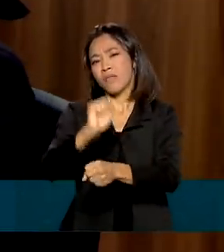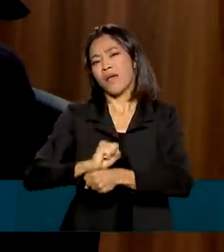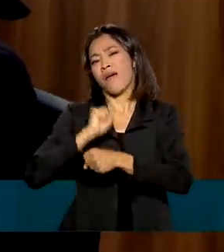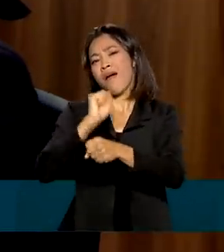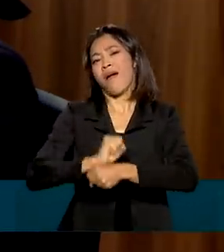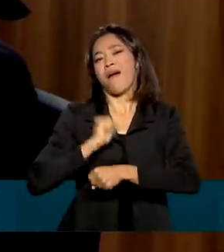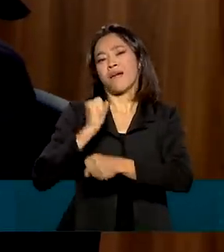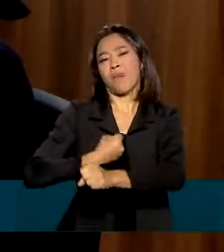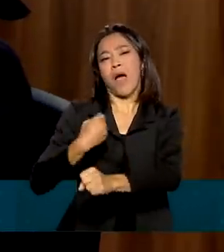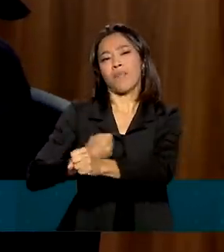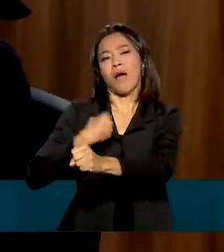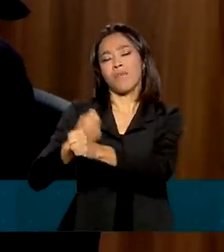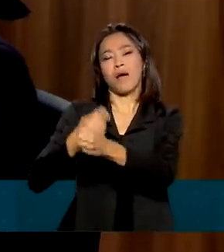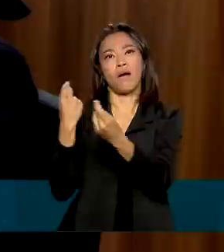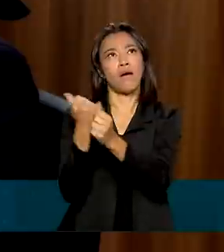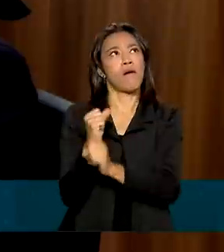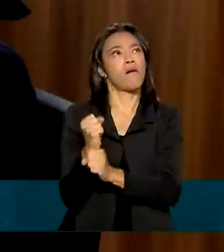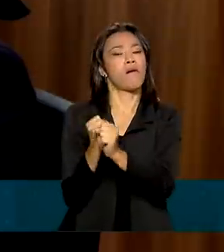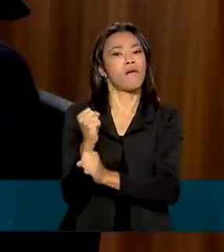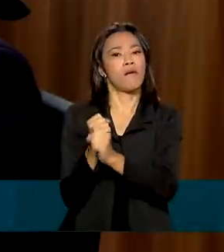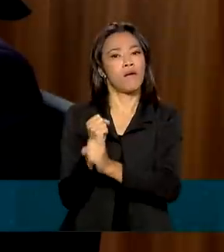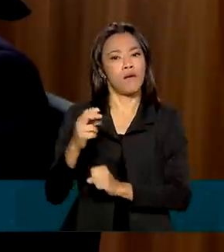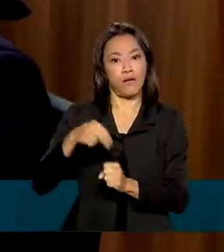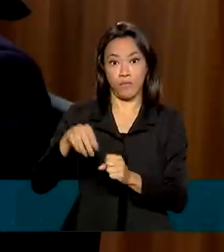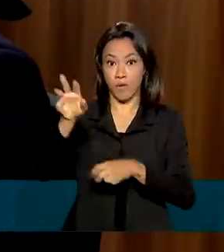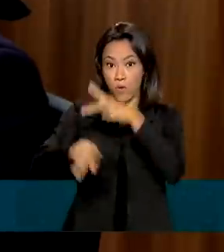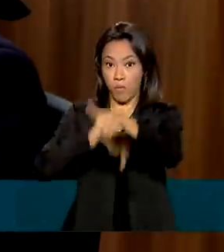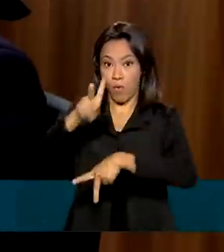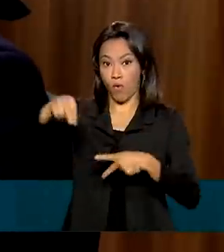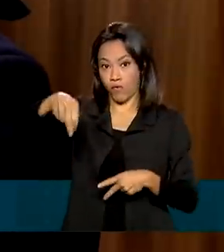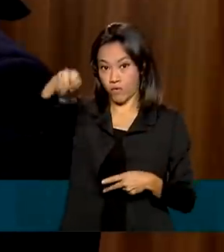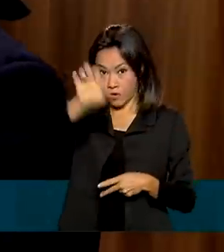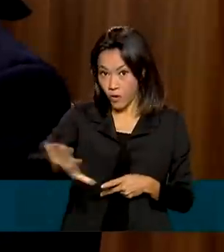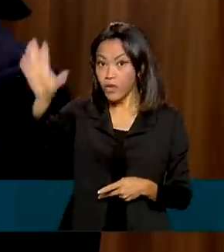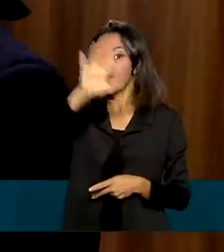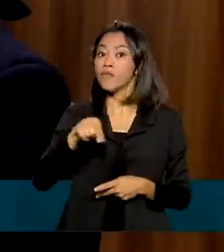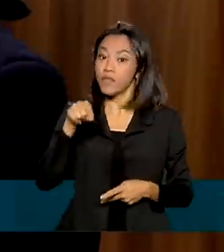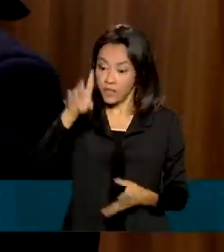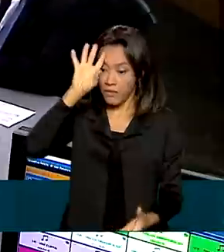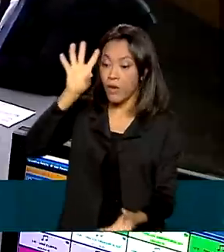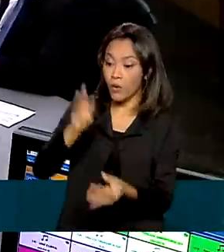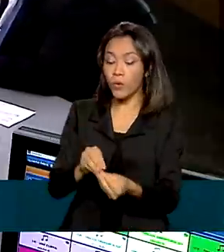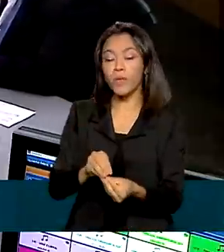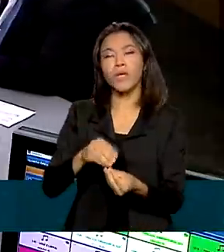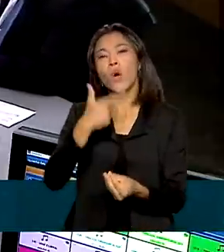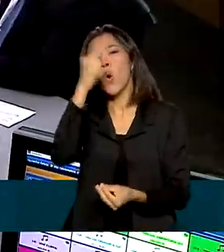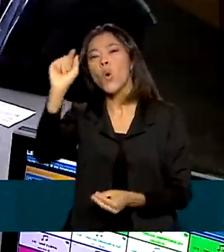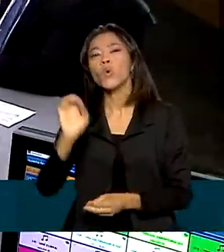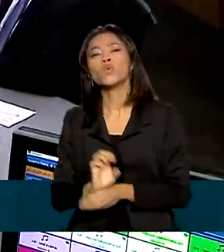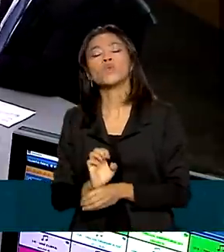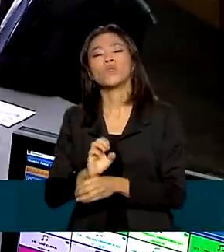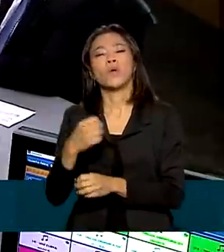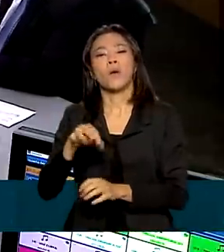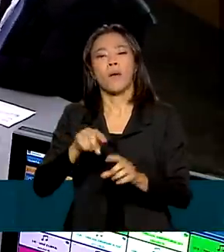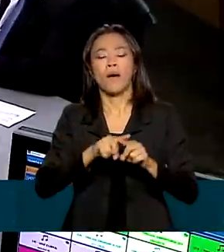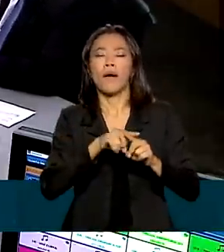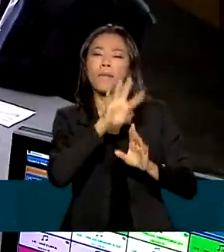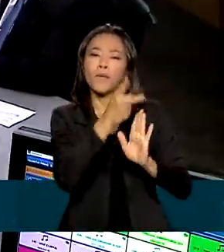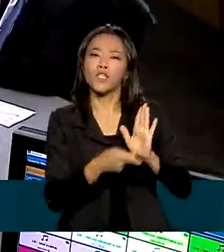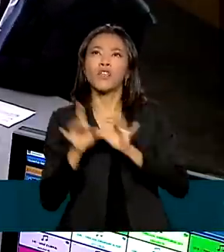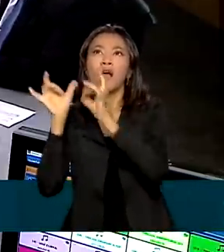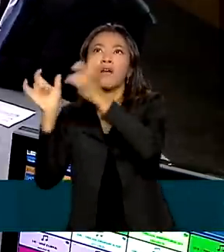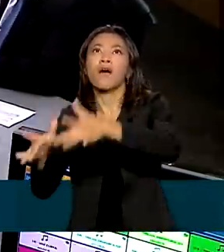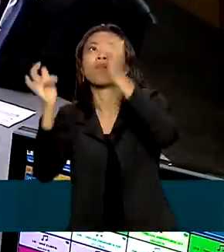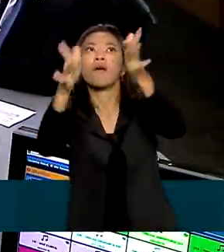nordestina essa entrega é um exemplo de que o governo federal vem concluído projetos que estavam parados qual a importância